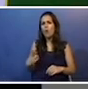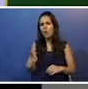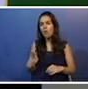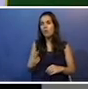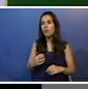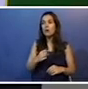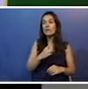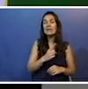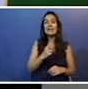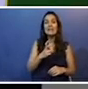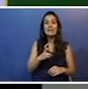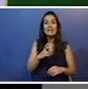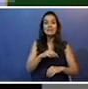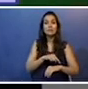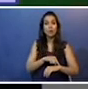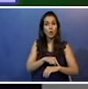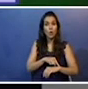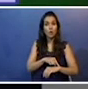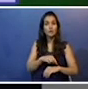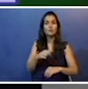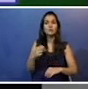e 20 minutos.